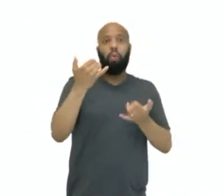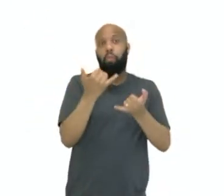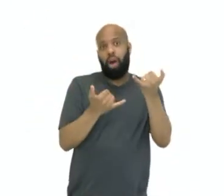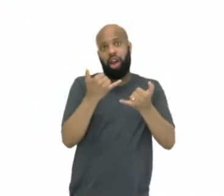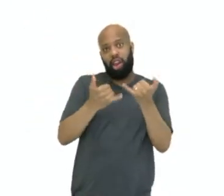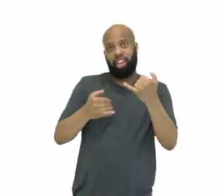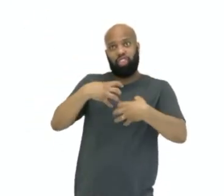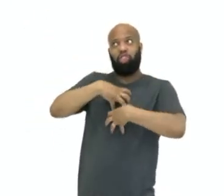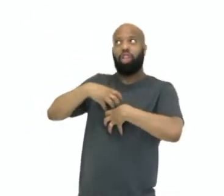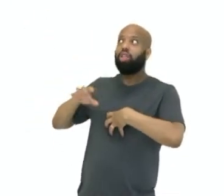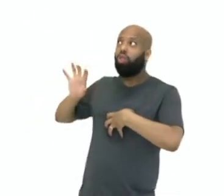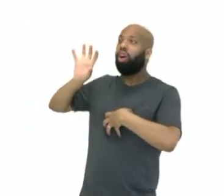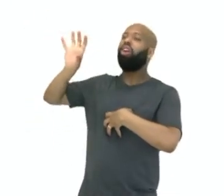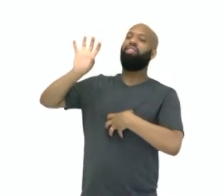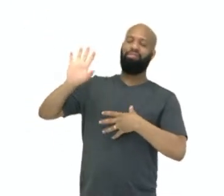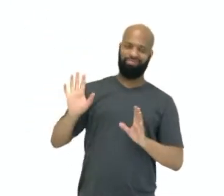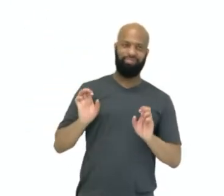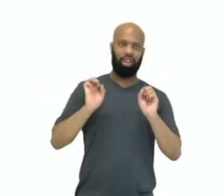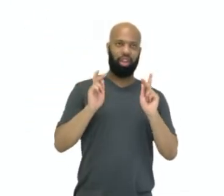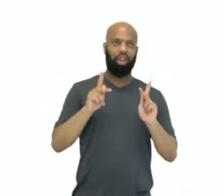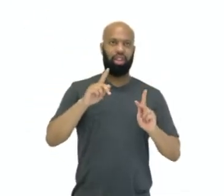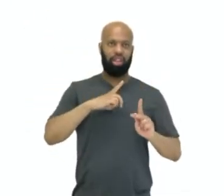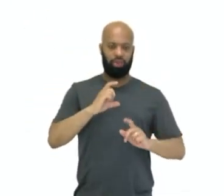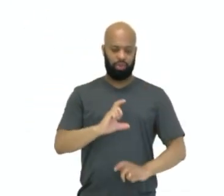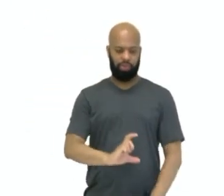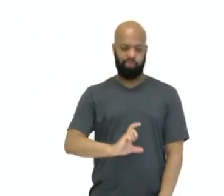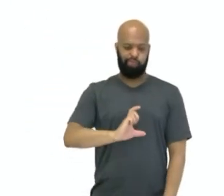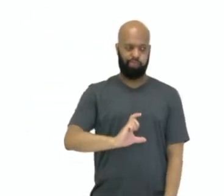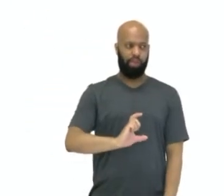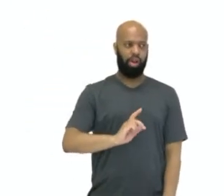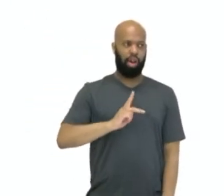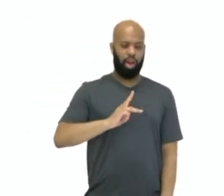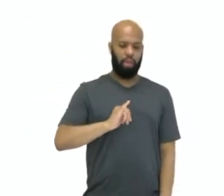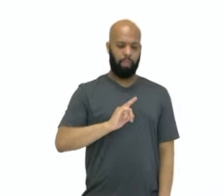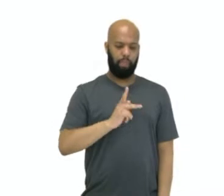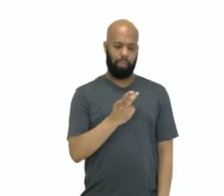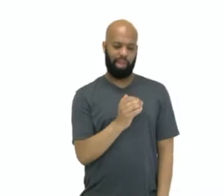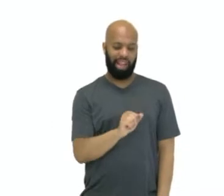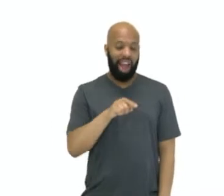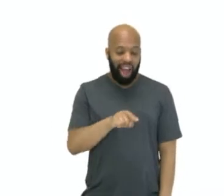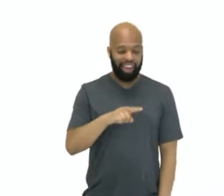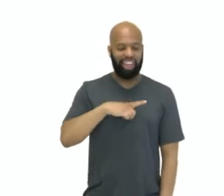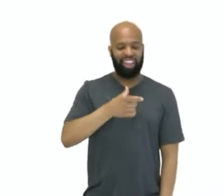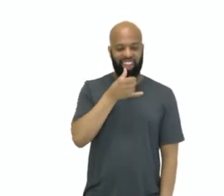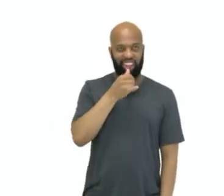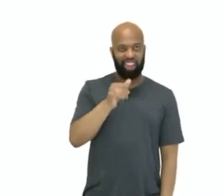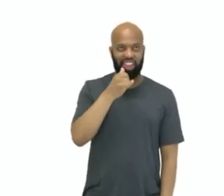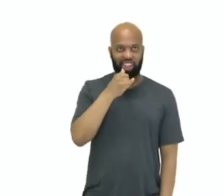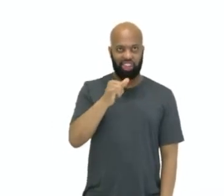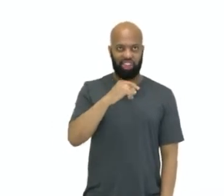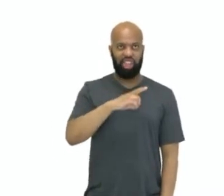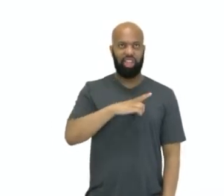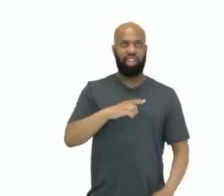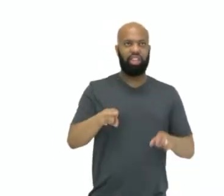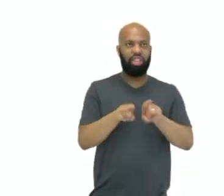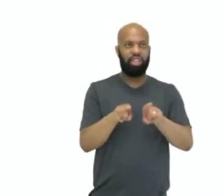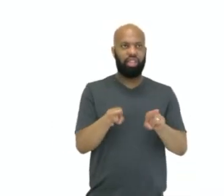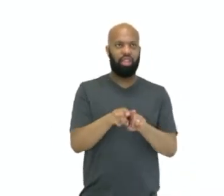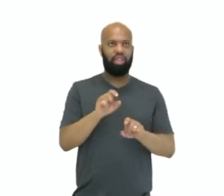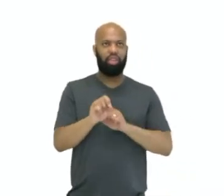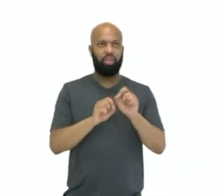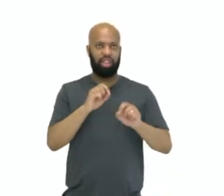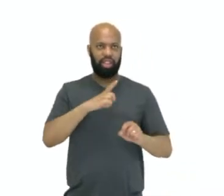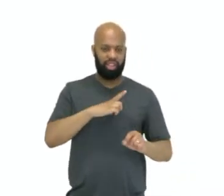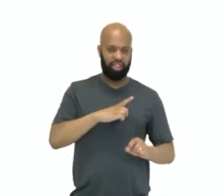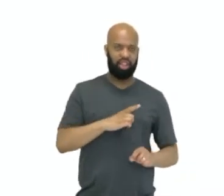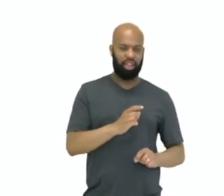Reparem bem na animação. Então nós temos uma fonte, nesse caso a pilha, o soquete onde está enroscada, está